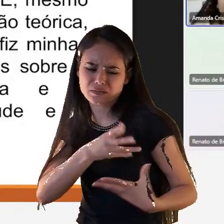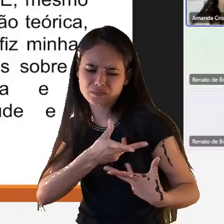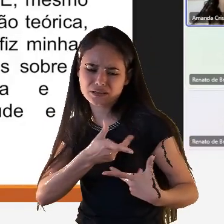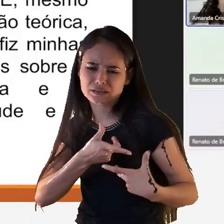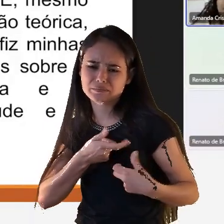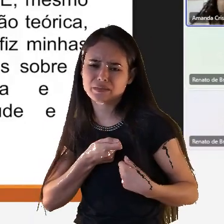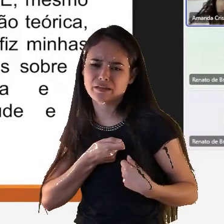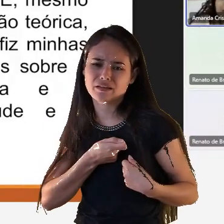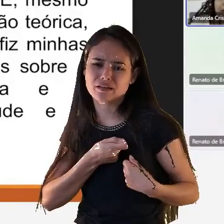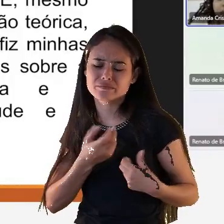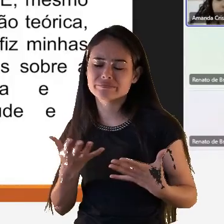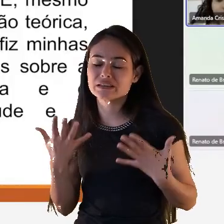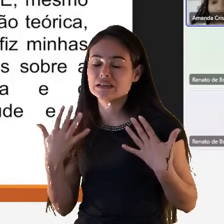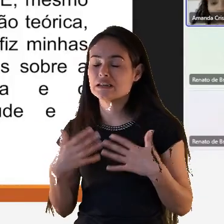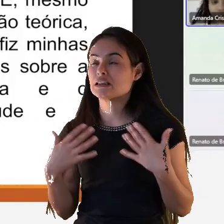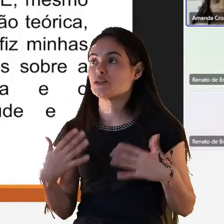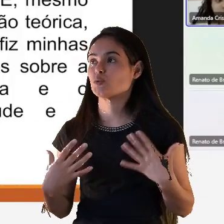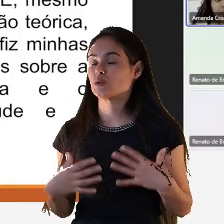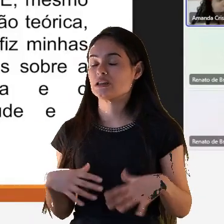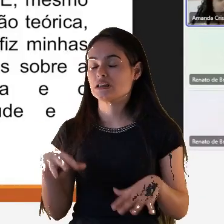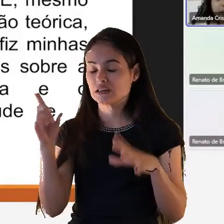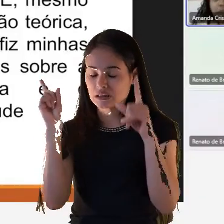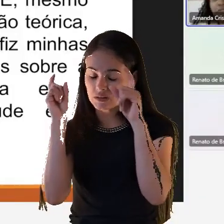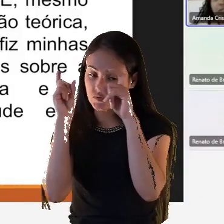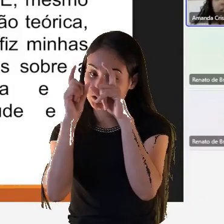e era a primeira vez que eu